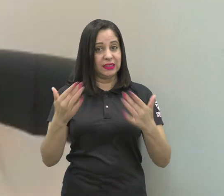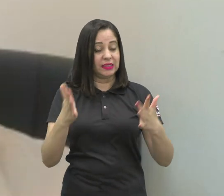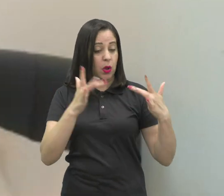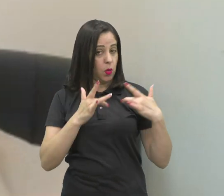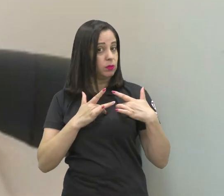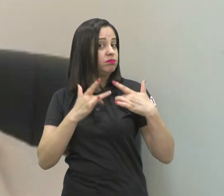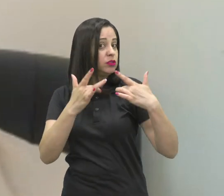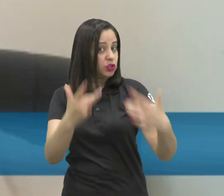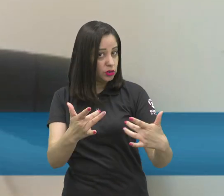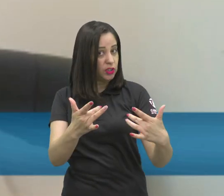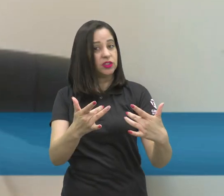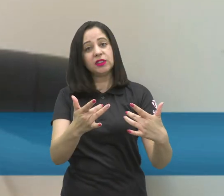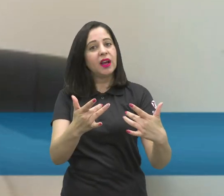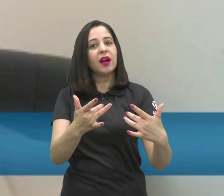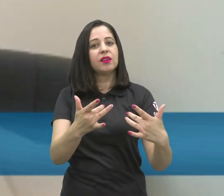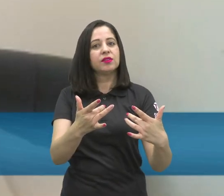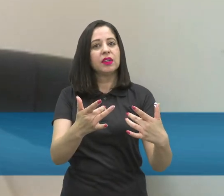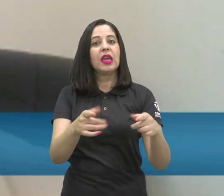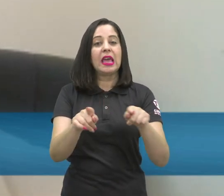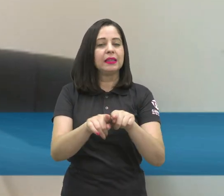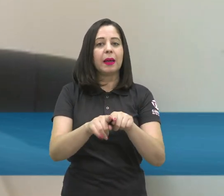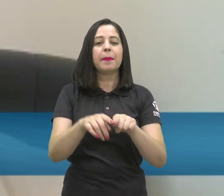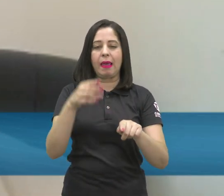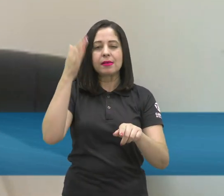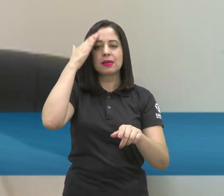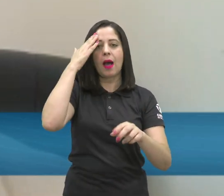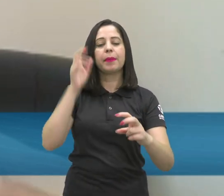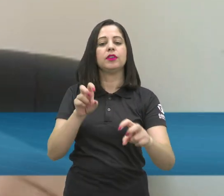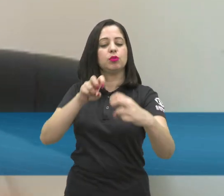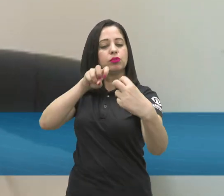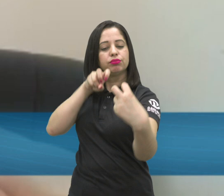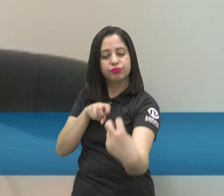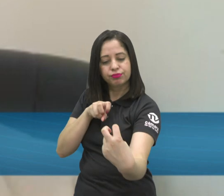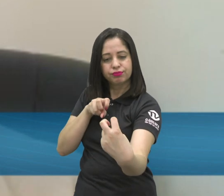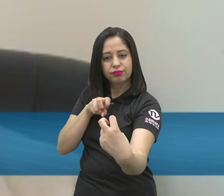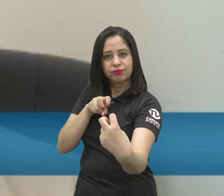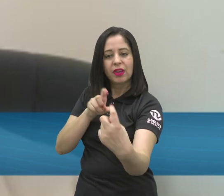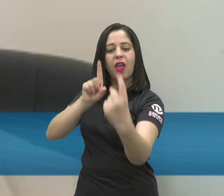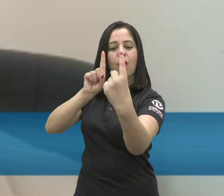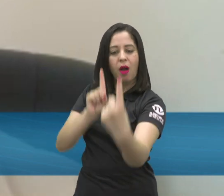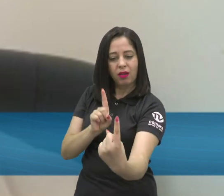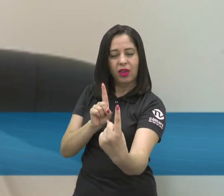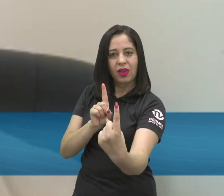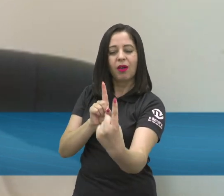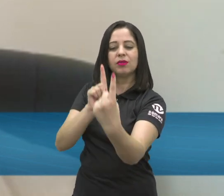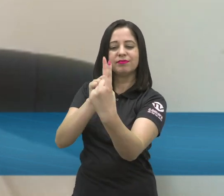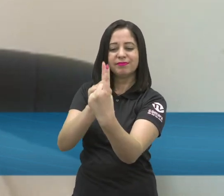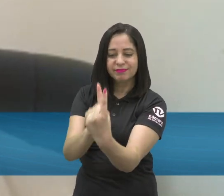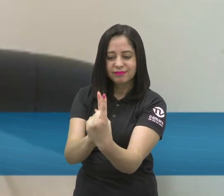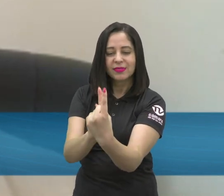no sentido do dar, mas também naquela escuta, naquela escutativa, e esse ato de eu estar com o outro de uma